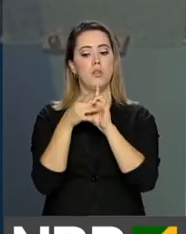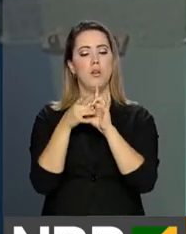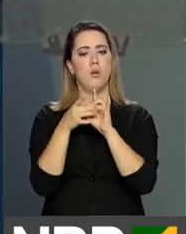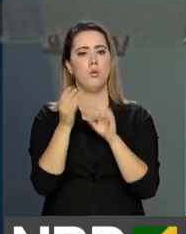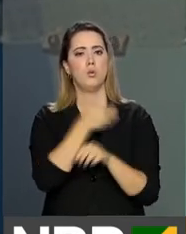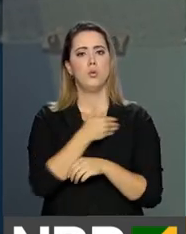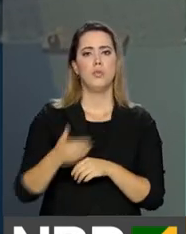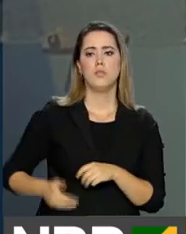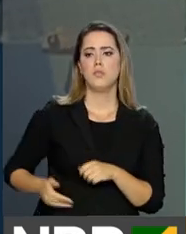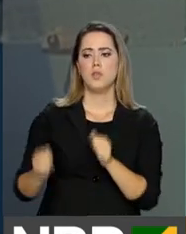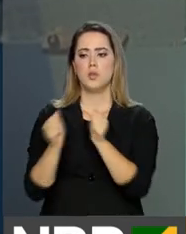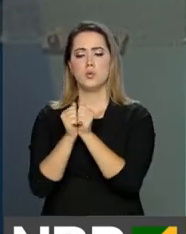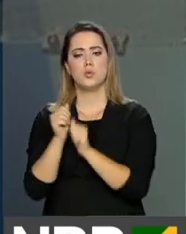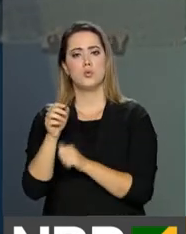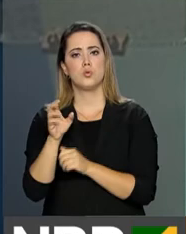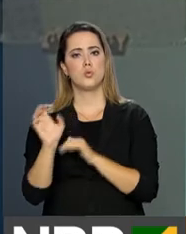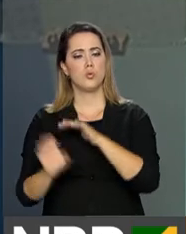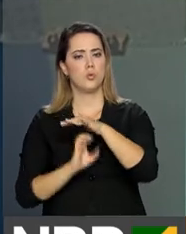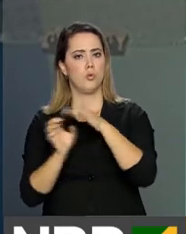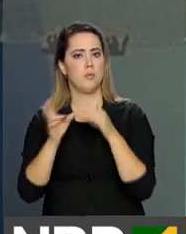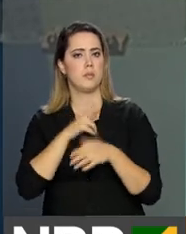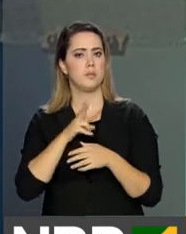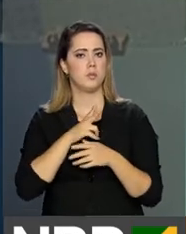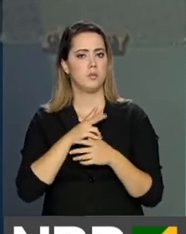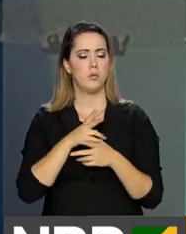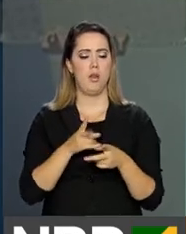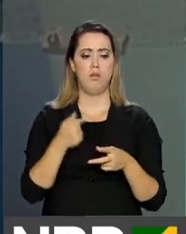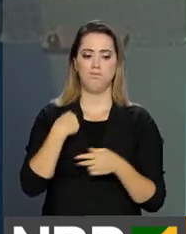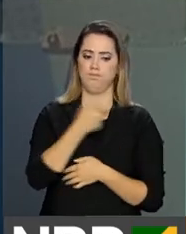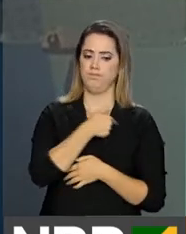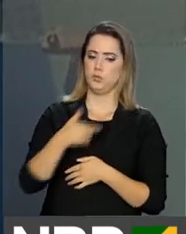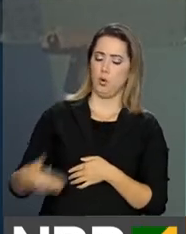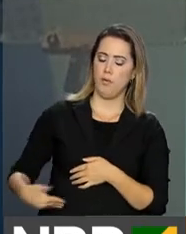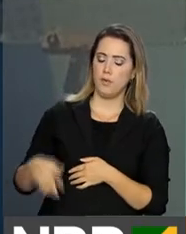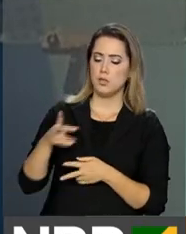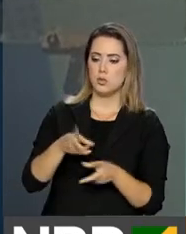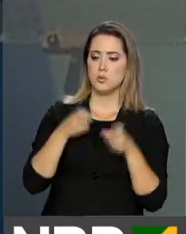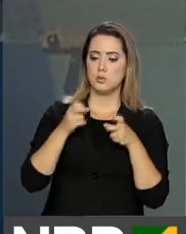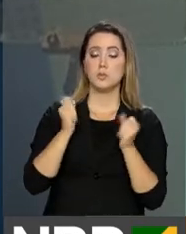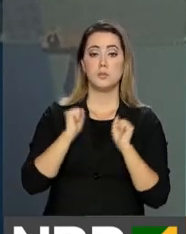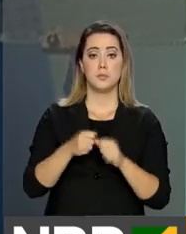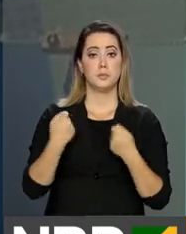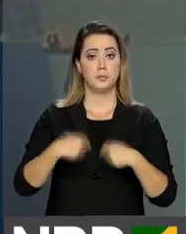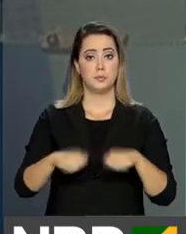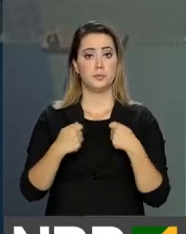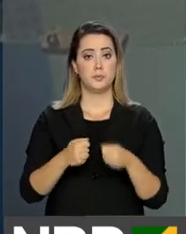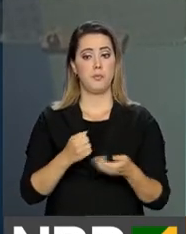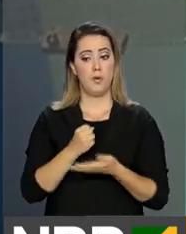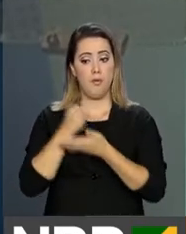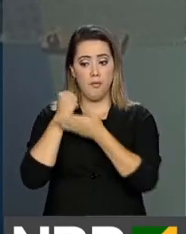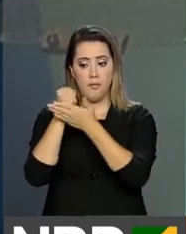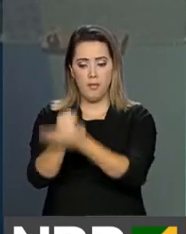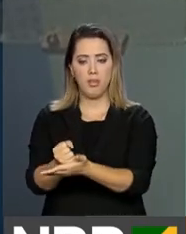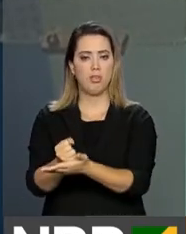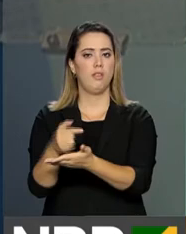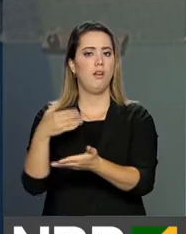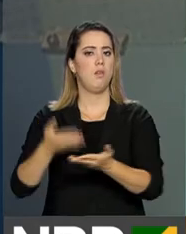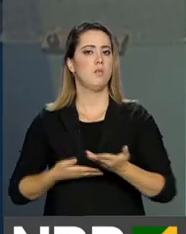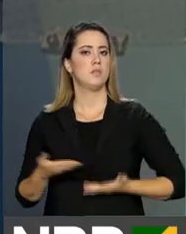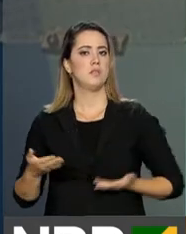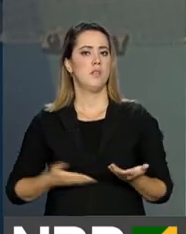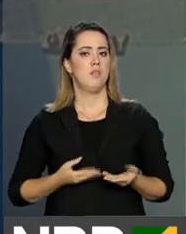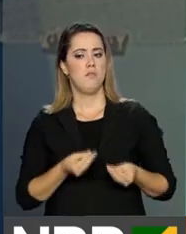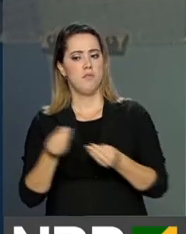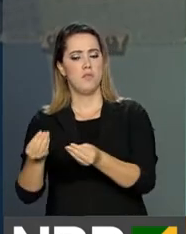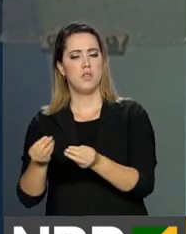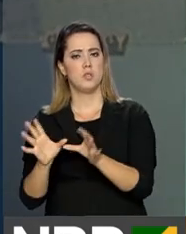acabou percebendo que era preciso conceder certos serviços para torná-los eficientes. E mais ainda,